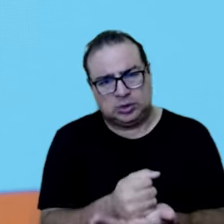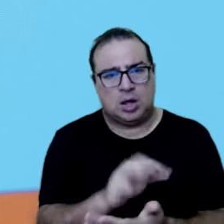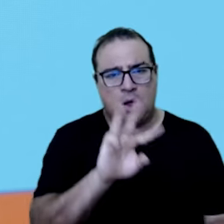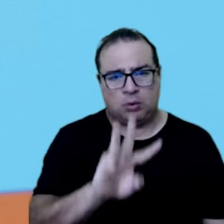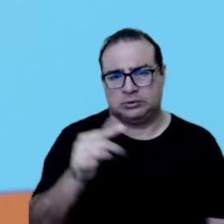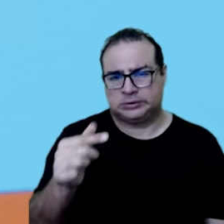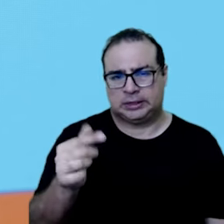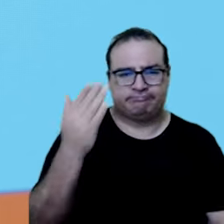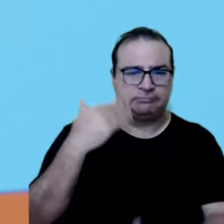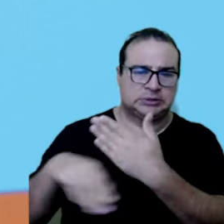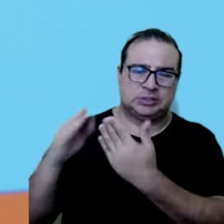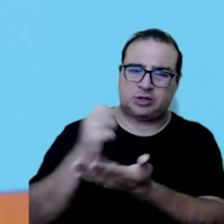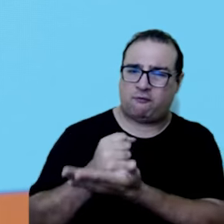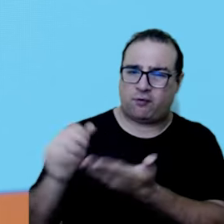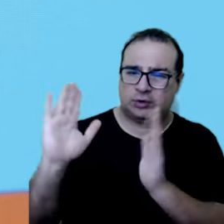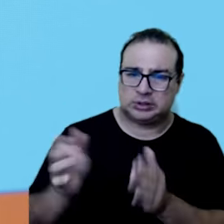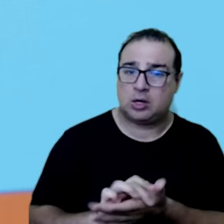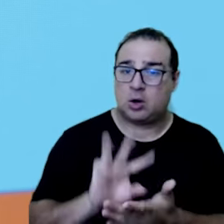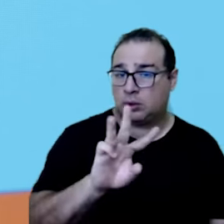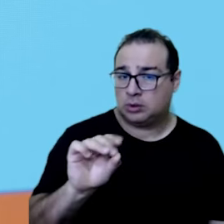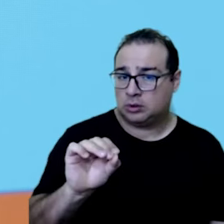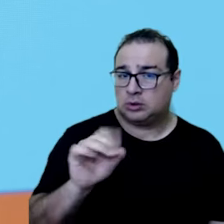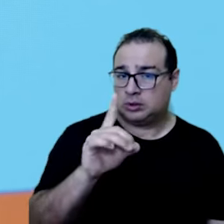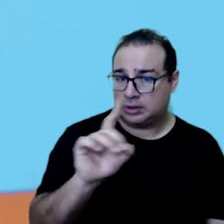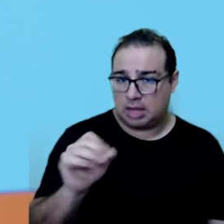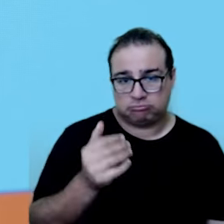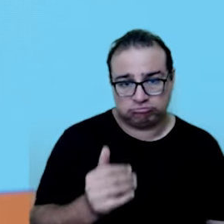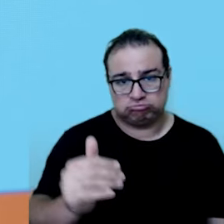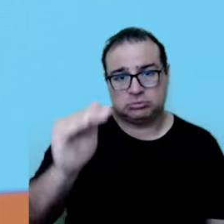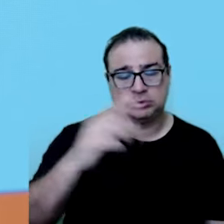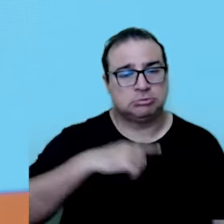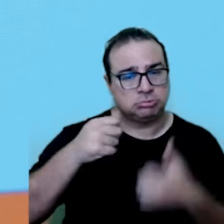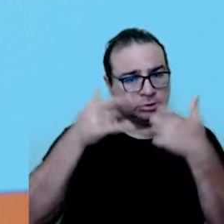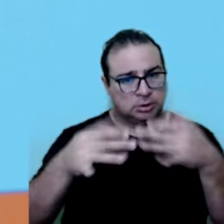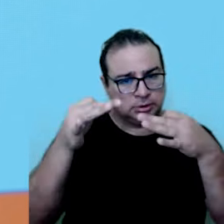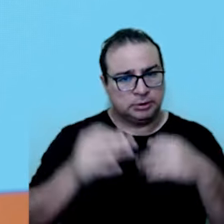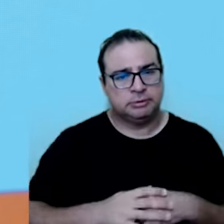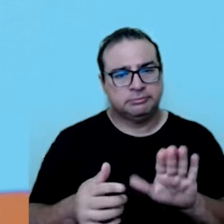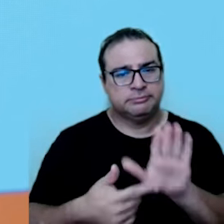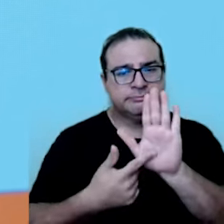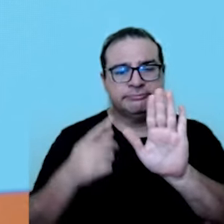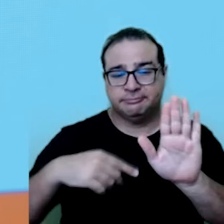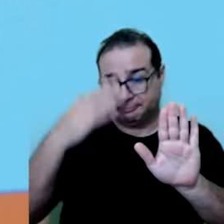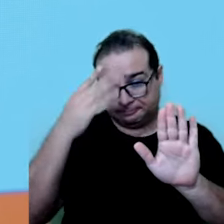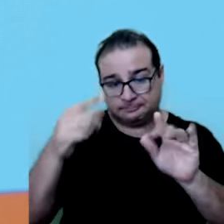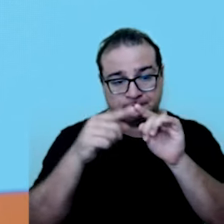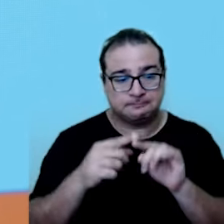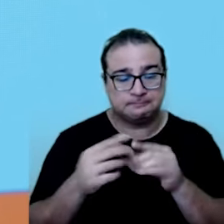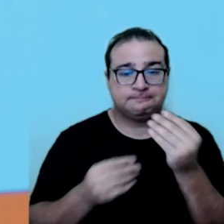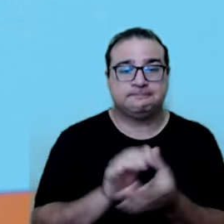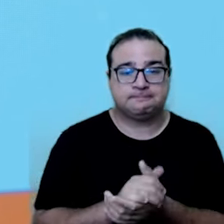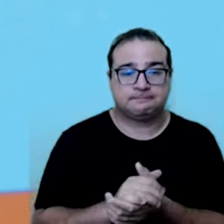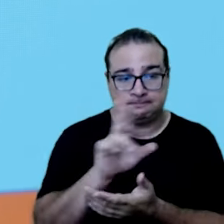então fica aqui um pouco da da realidade do dia a dia que o Marco trouxe isso eu sei muito bem que é um apontamento que a gente tem né